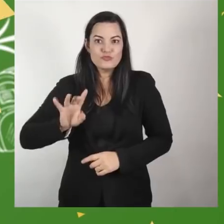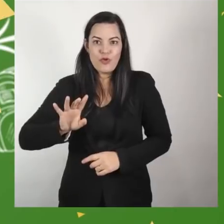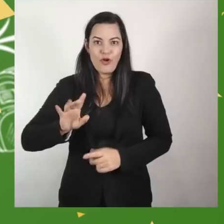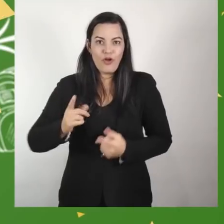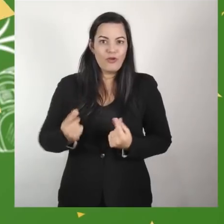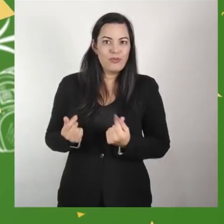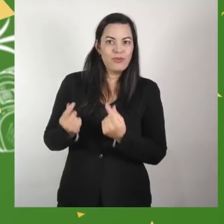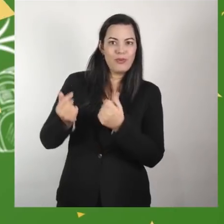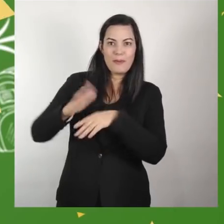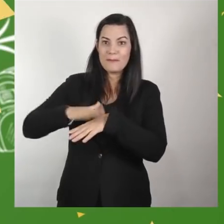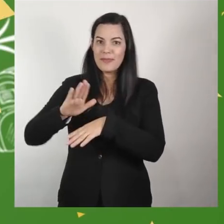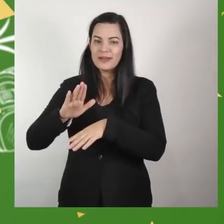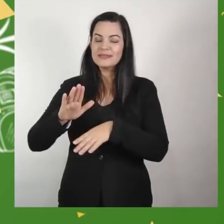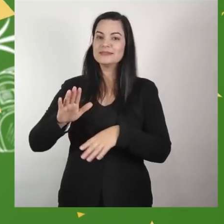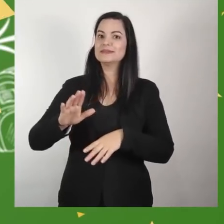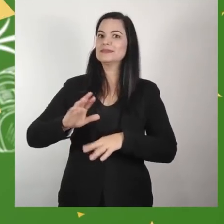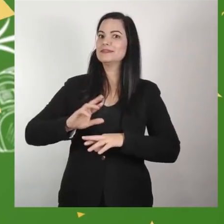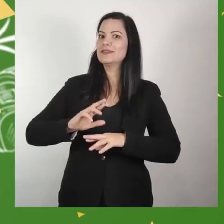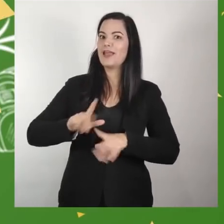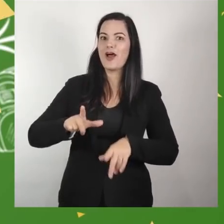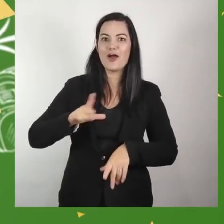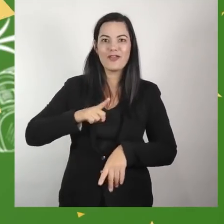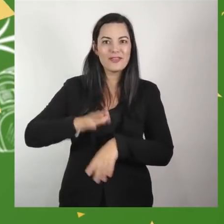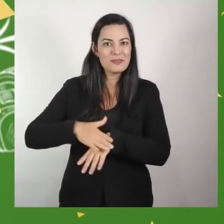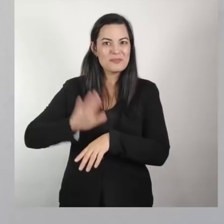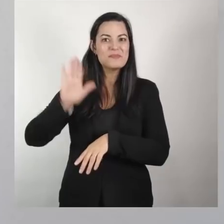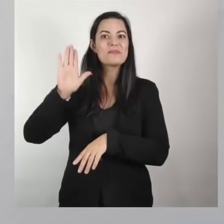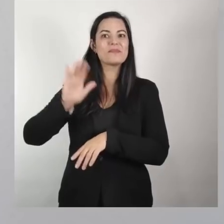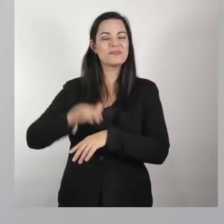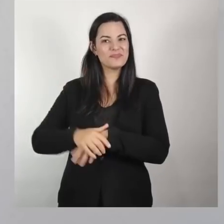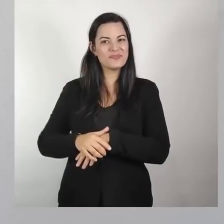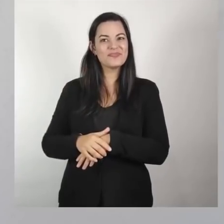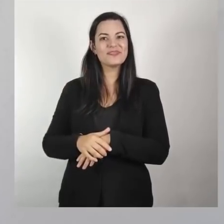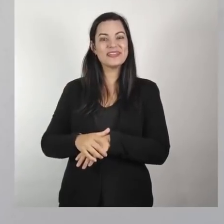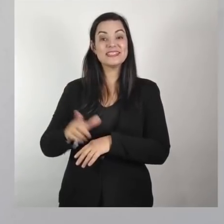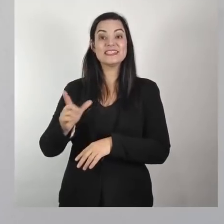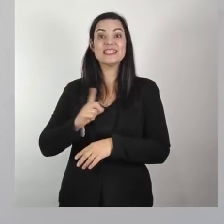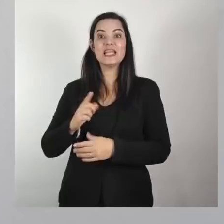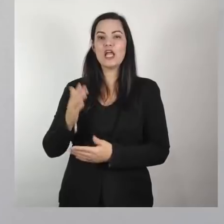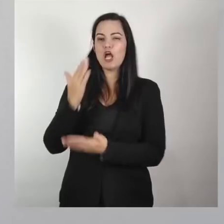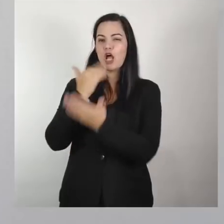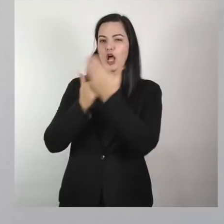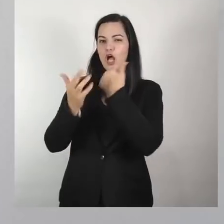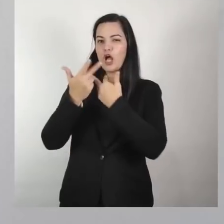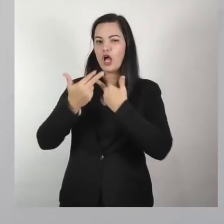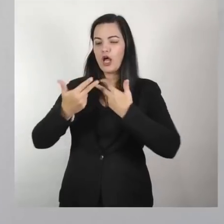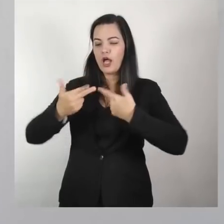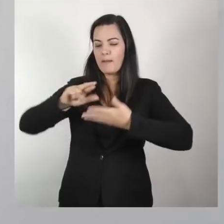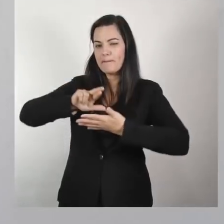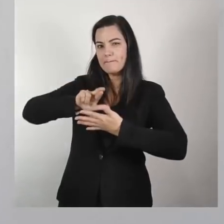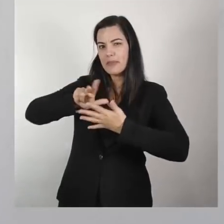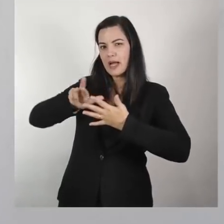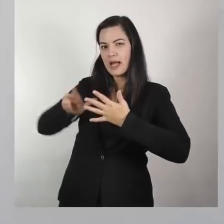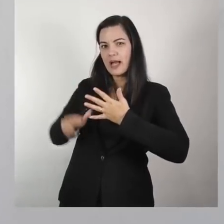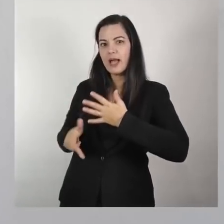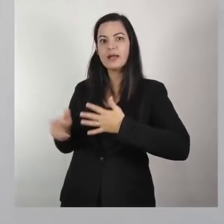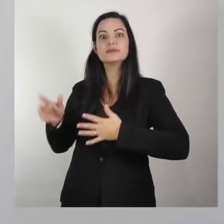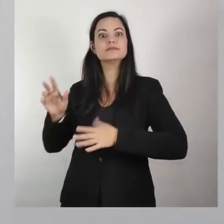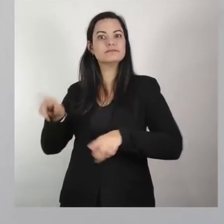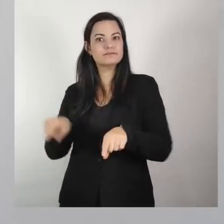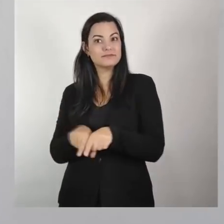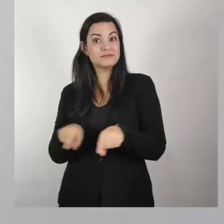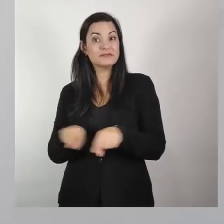viu? Temos uma gastronomia, uma alimentação muito rica.